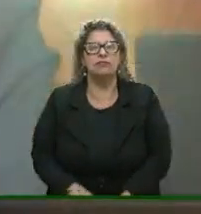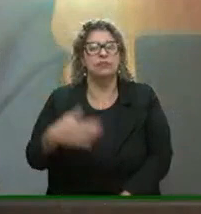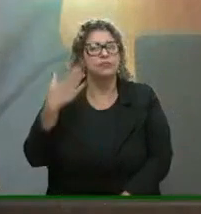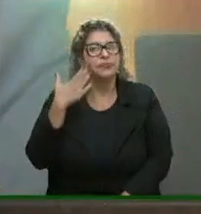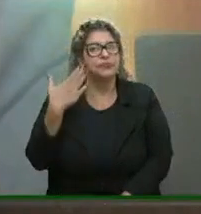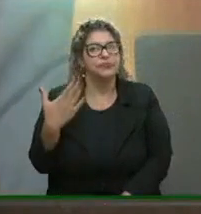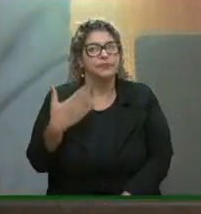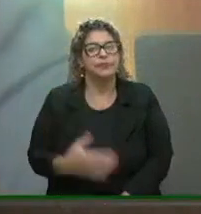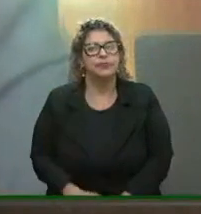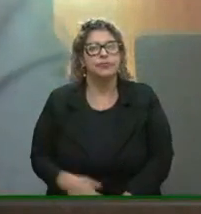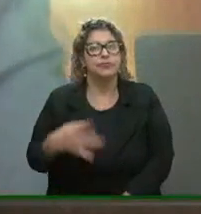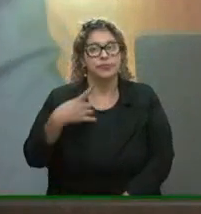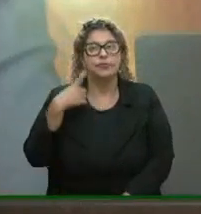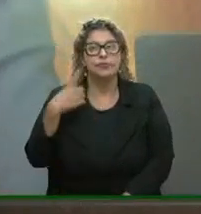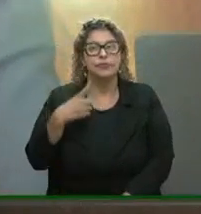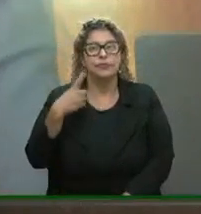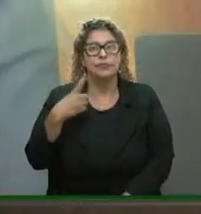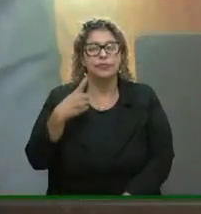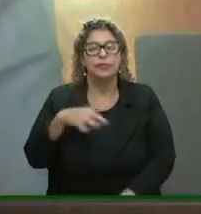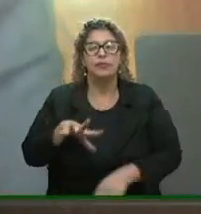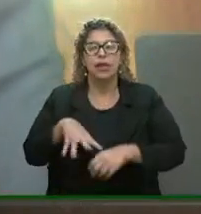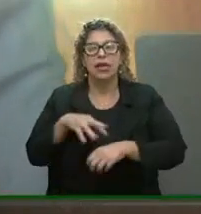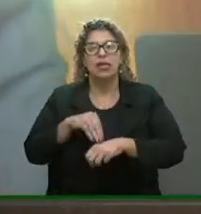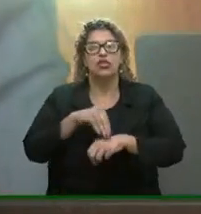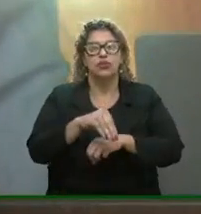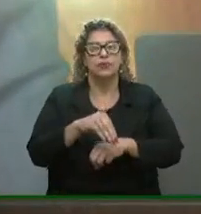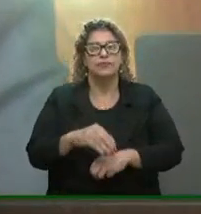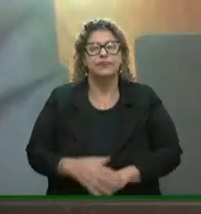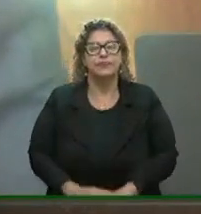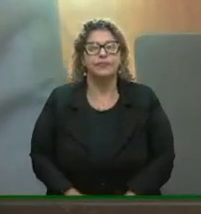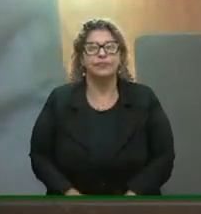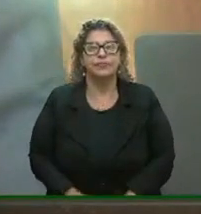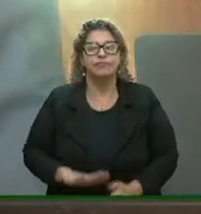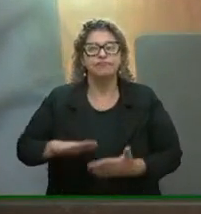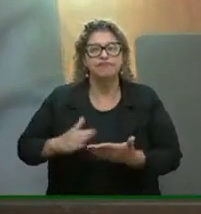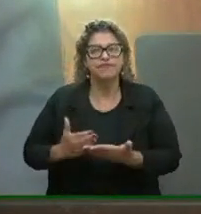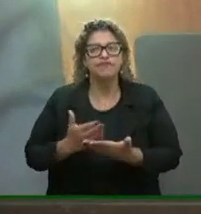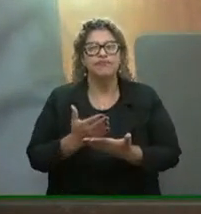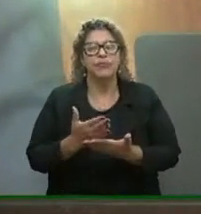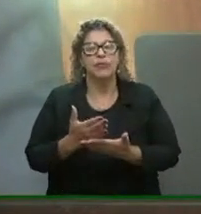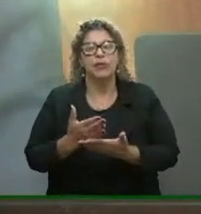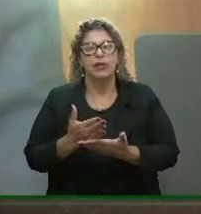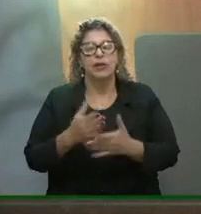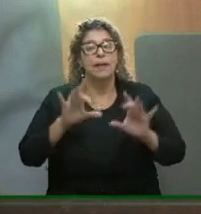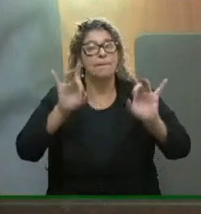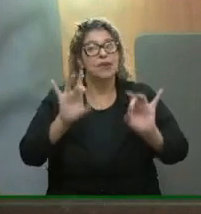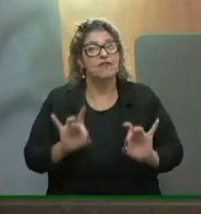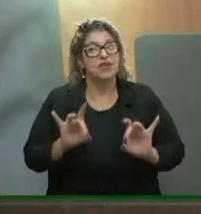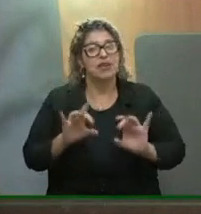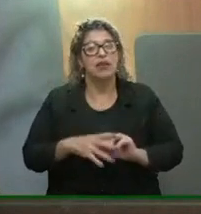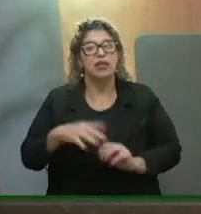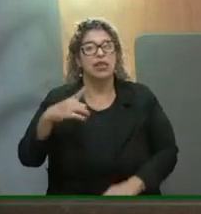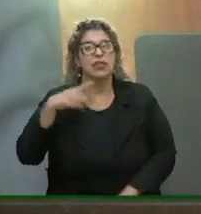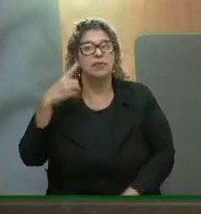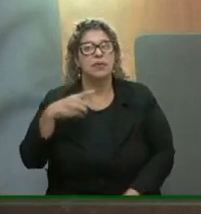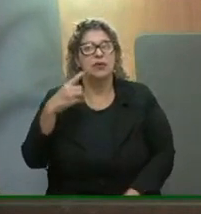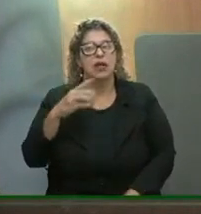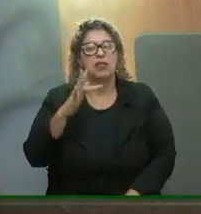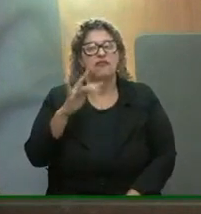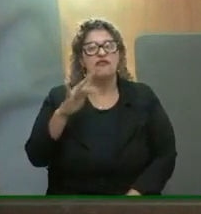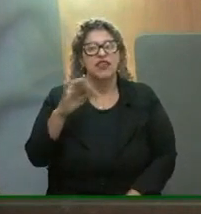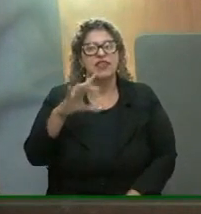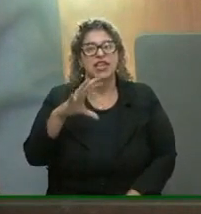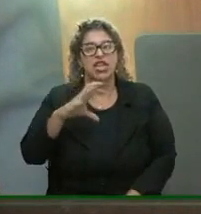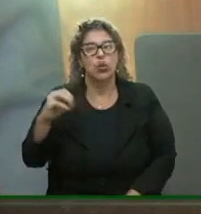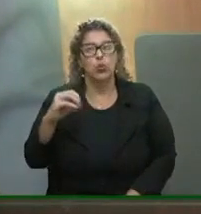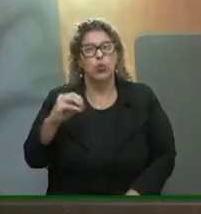Obrigado, deputado Jefferson Fernandes. Para encaminhar o requerimento de preferência do deputado Frederico Antunes.